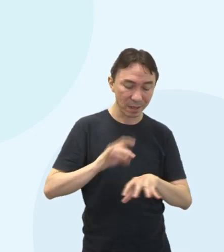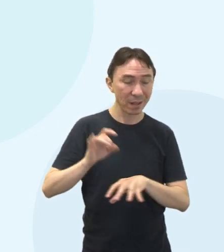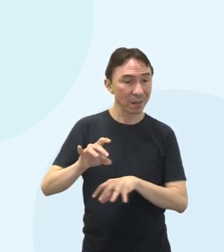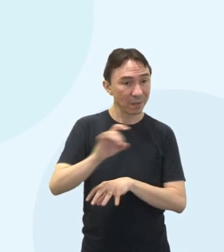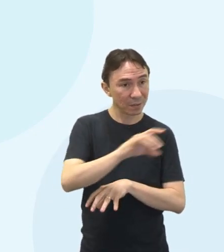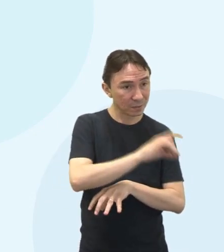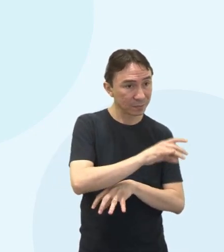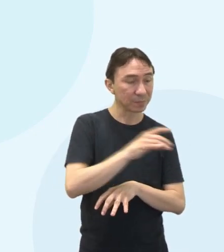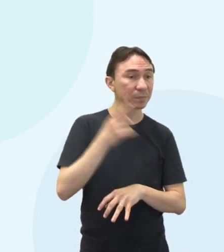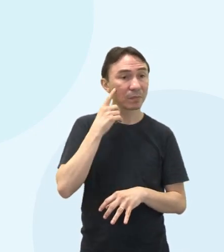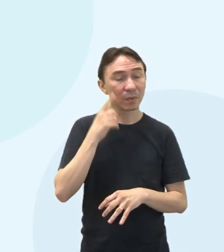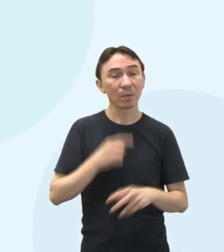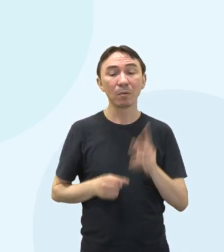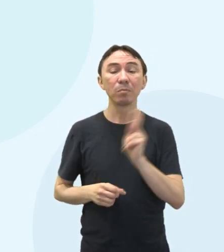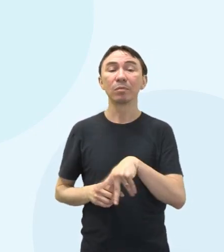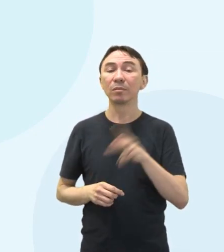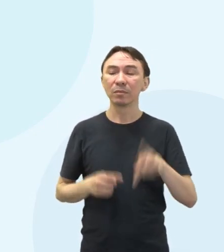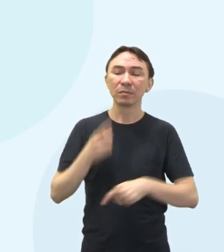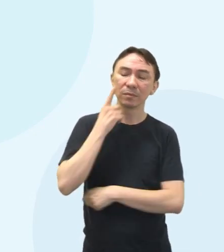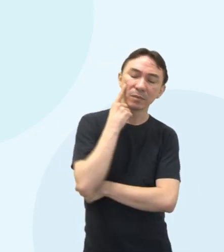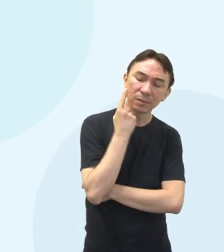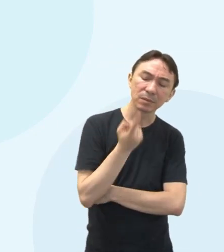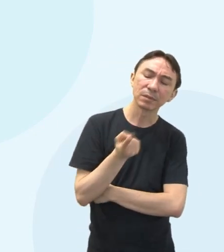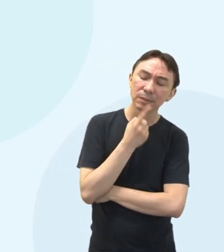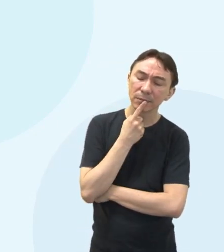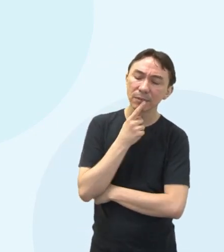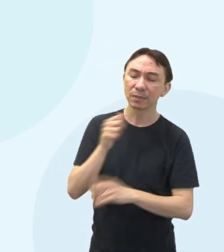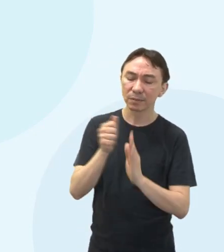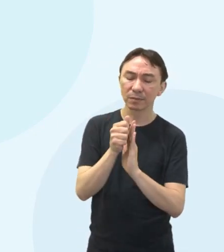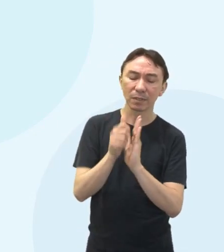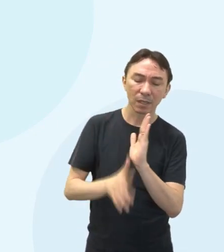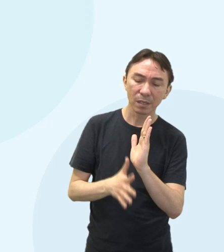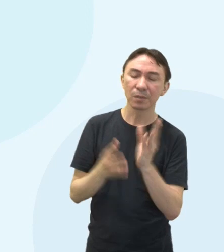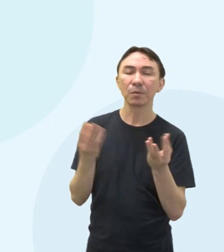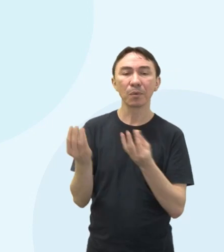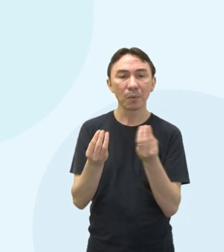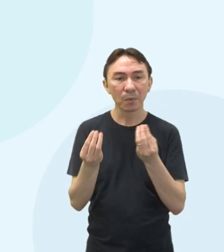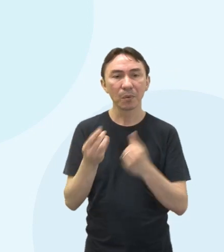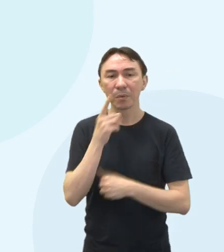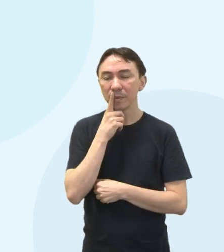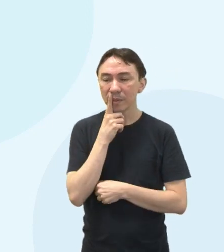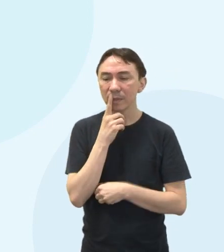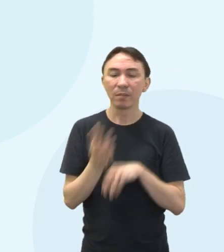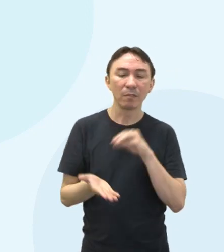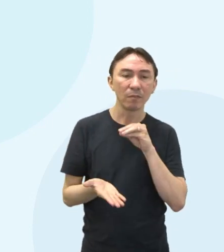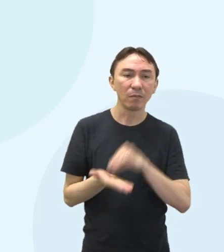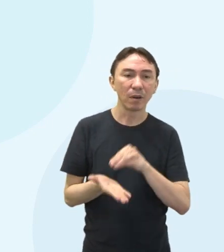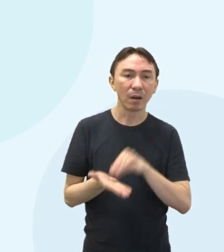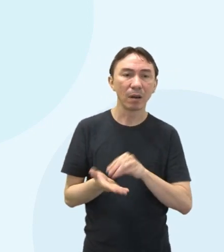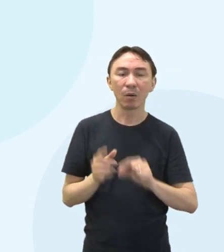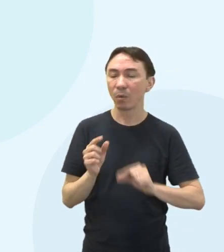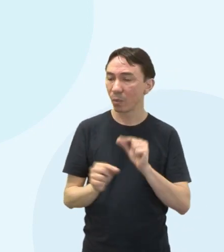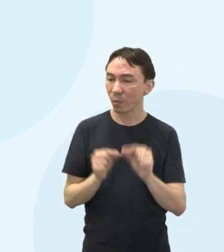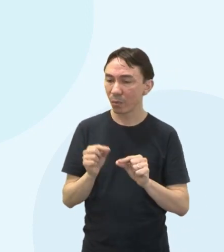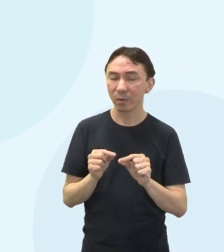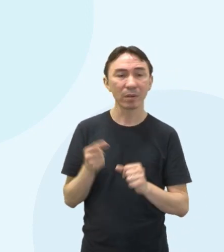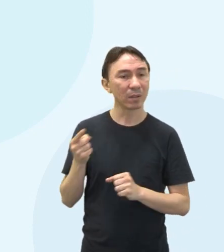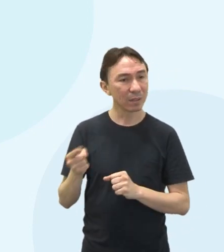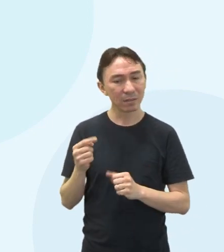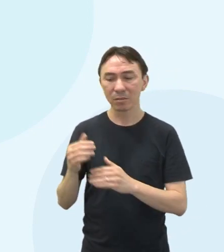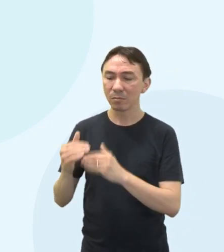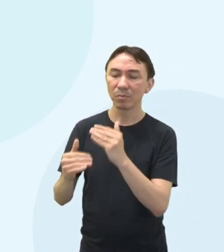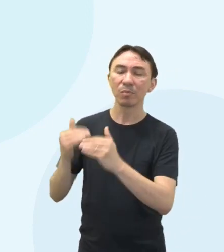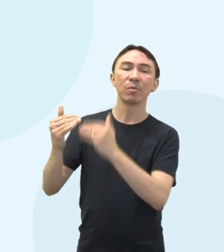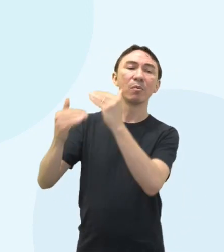avalie o como esse estudante executa aatividade ou seja qual que é o procedimento Quais são as qual o